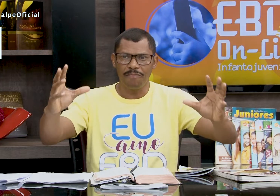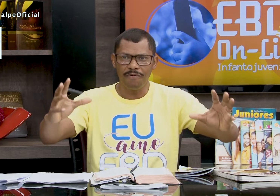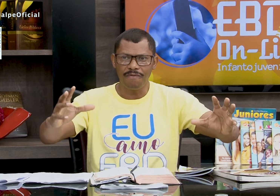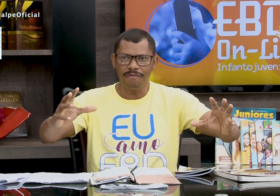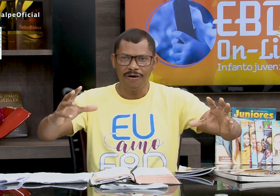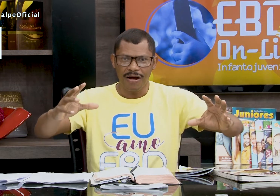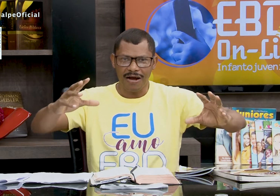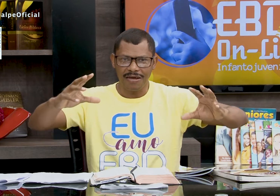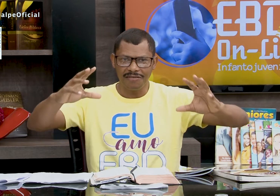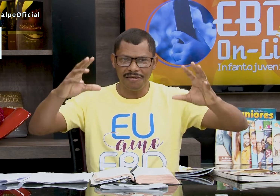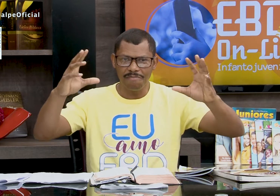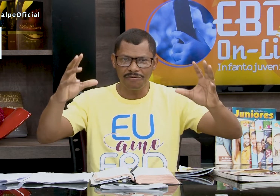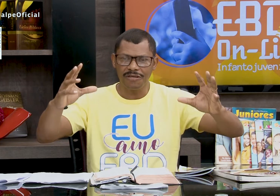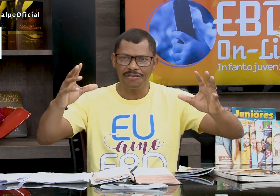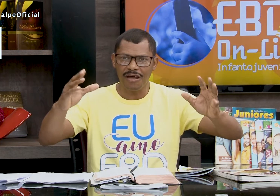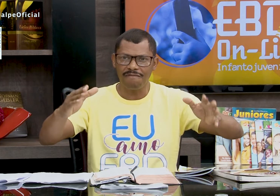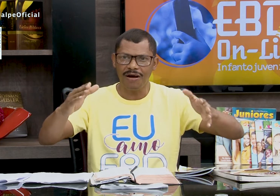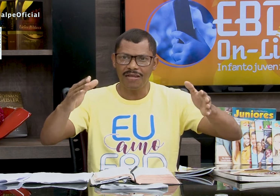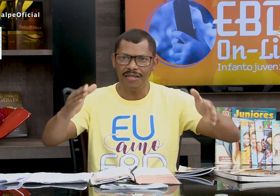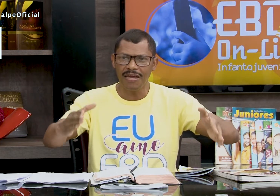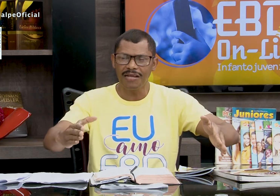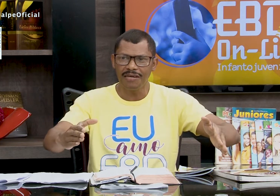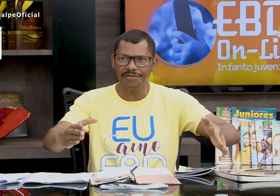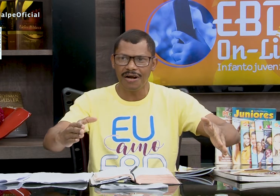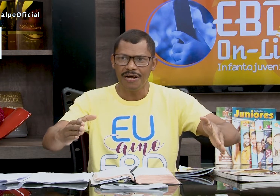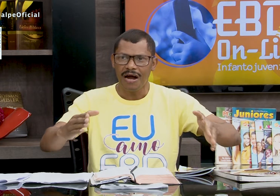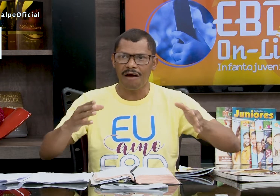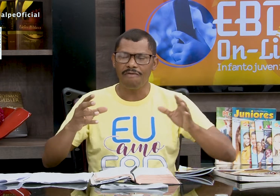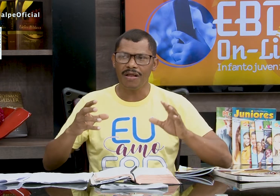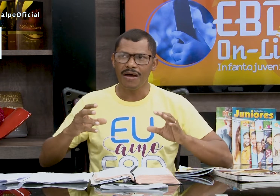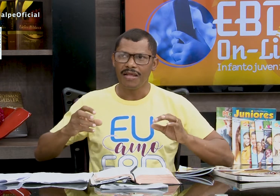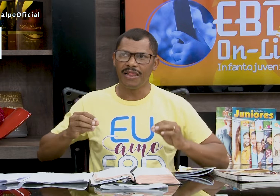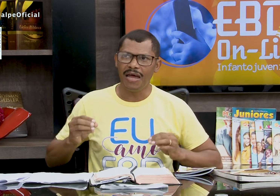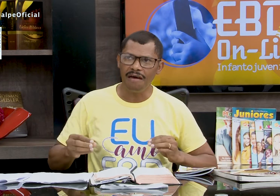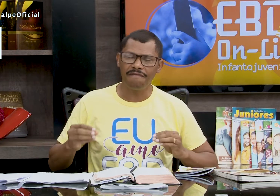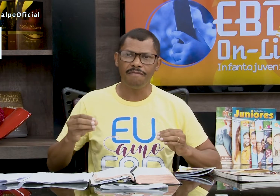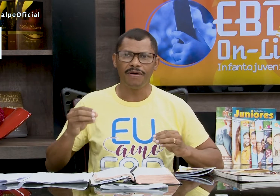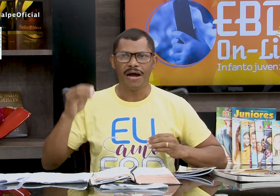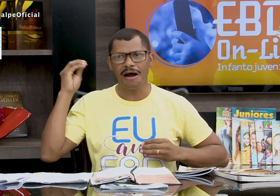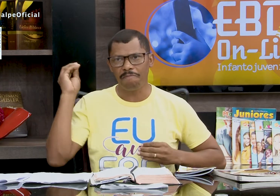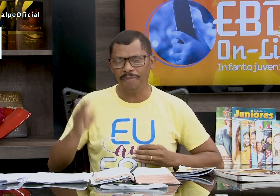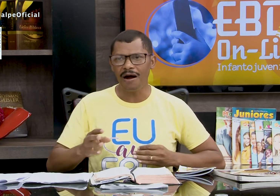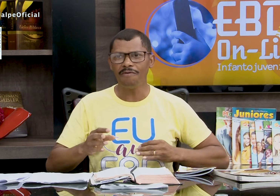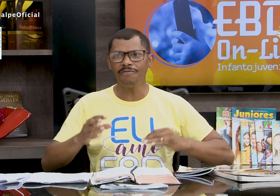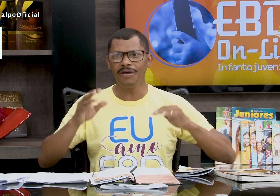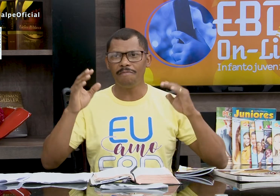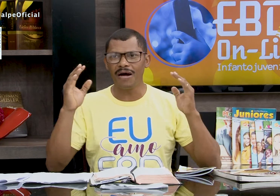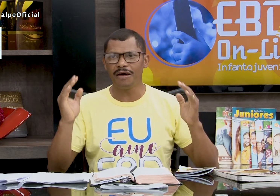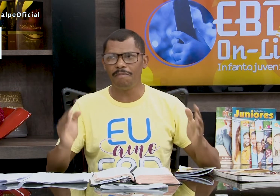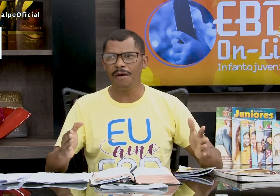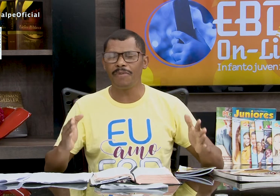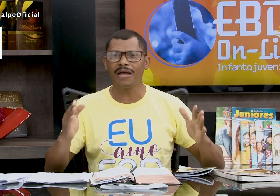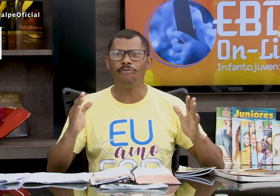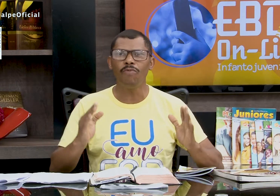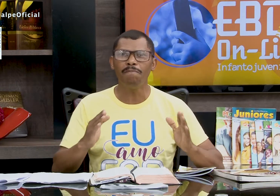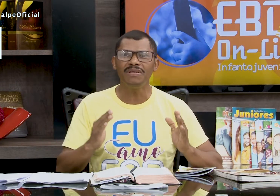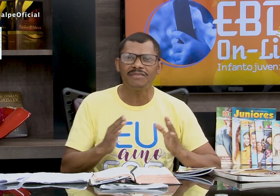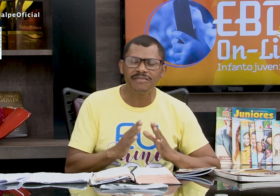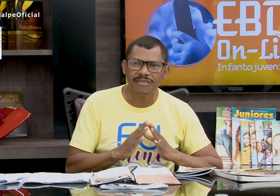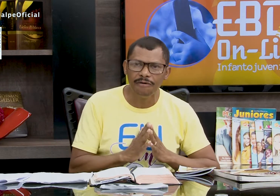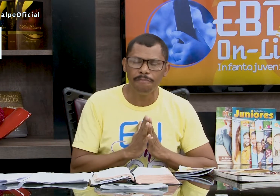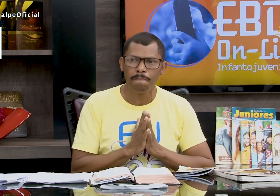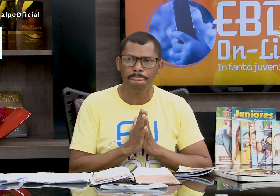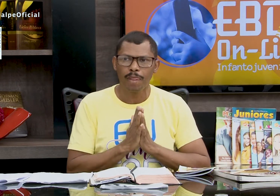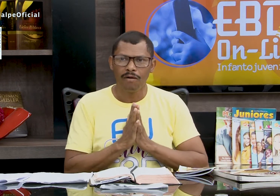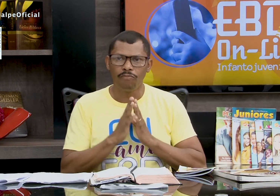aquele povo aqueles irmãos que estavam ali na igreja agora levam a Paulo EA Barnabé para